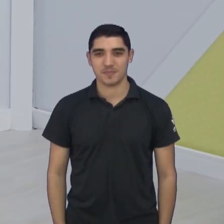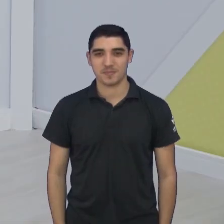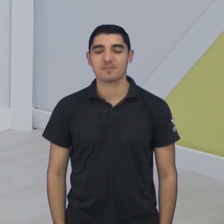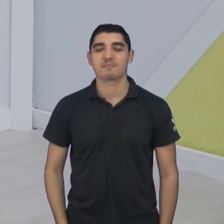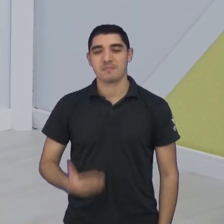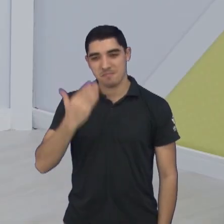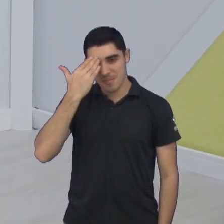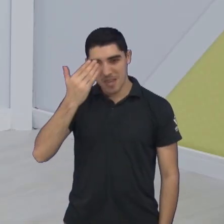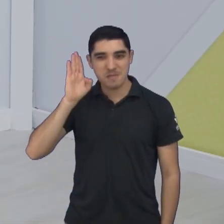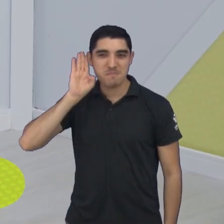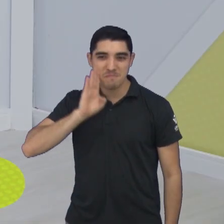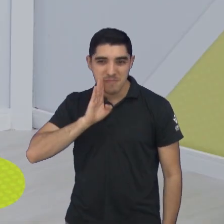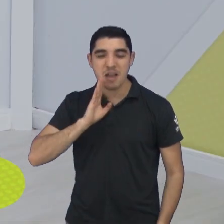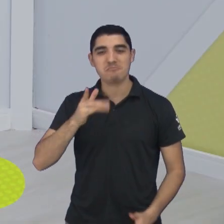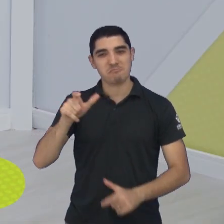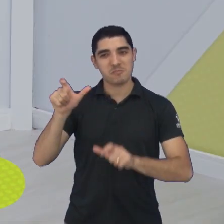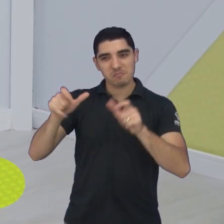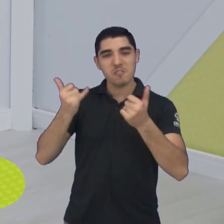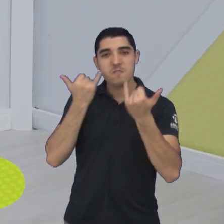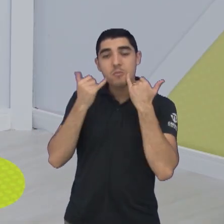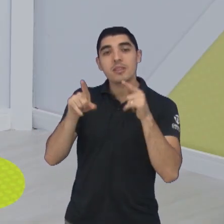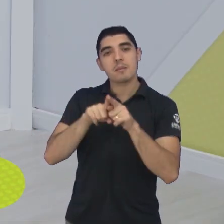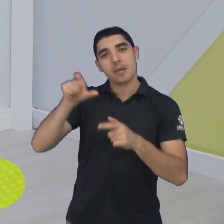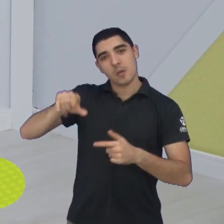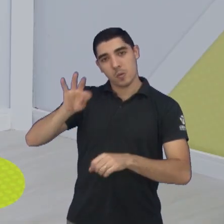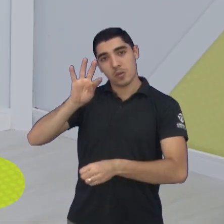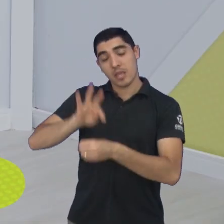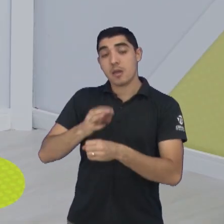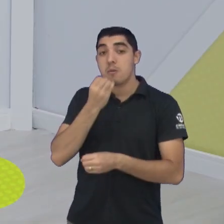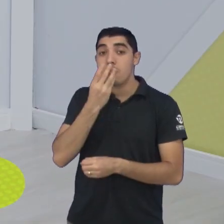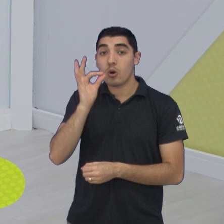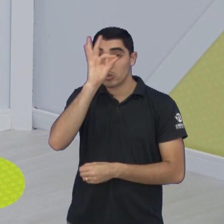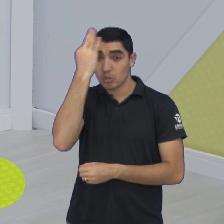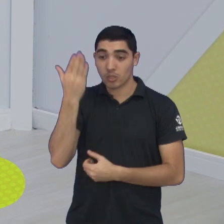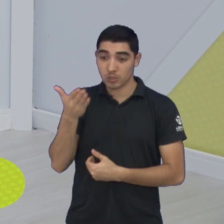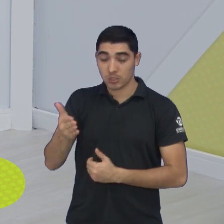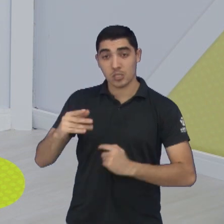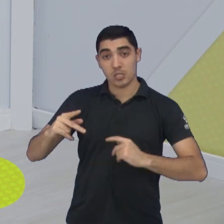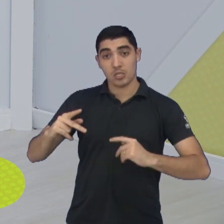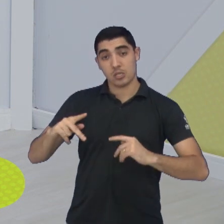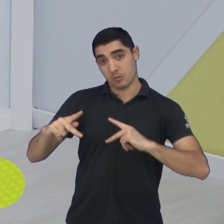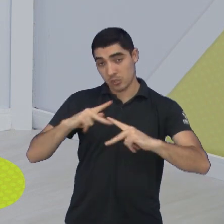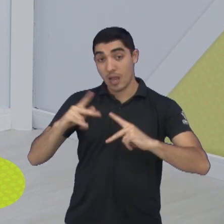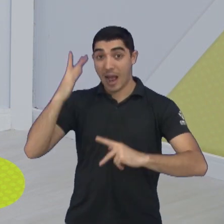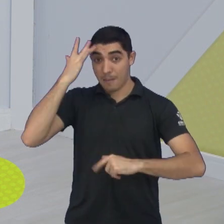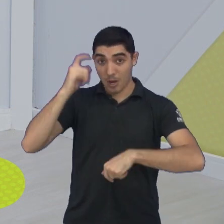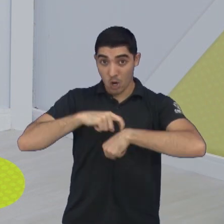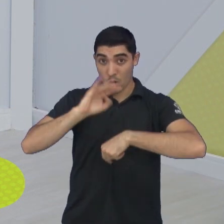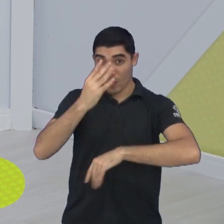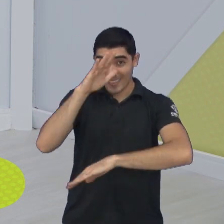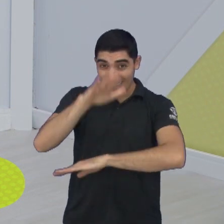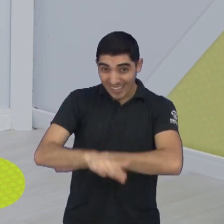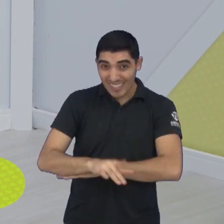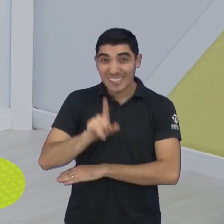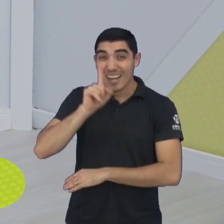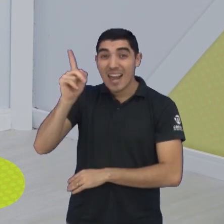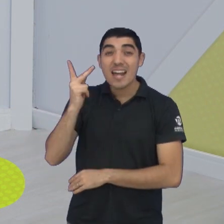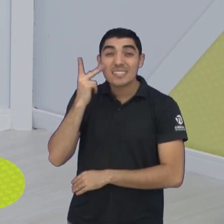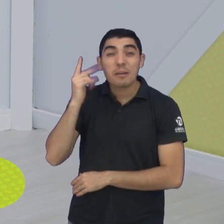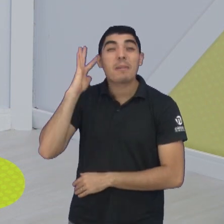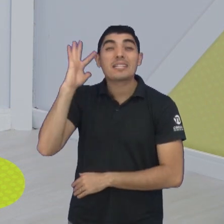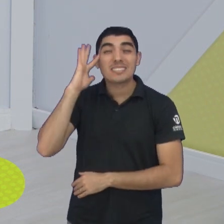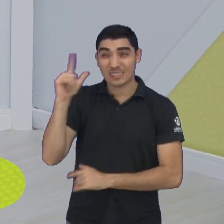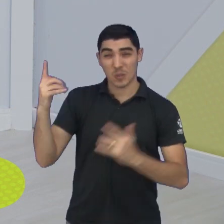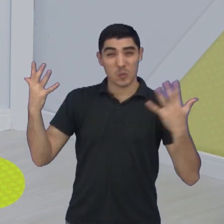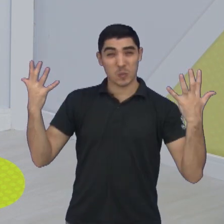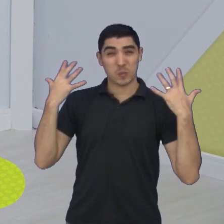Valeu, Paulito. Obrigado pelas informações. Obrigado ao Seba. Bom jogo para o São José amanhã. É vencer ou vencer. Jogo às 4 da tarde. Imagina lá no Ceará o calor